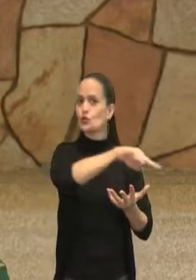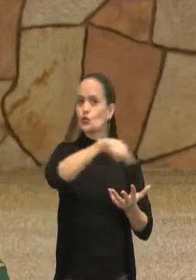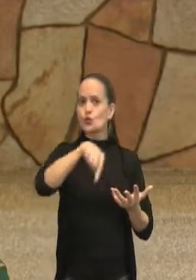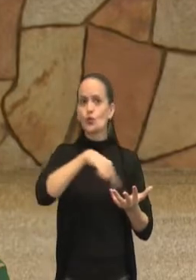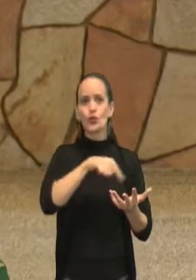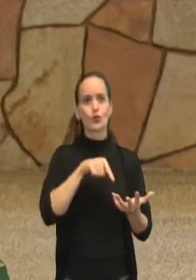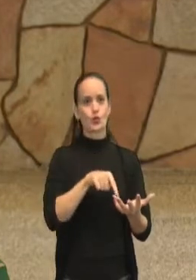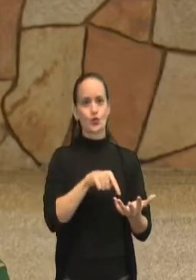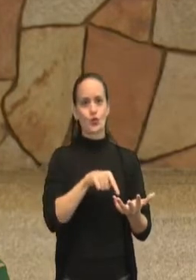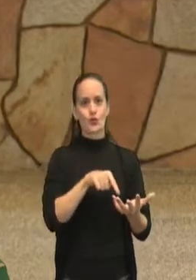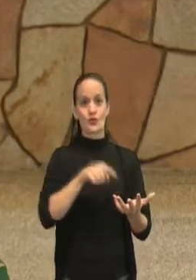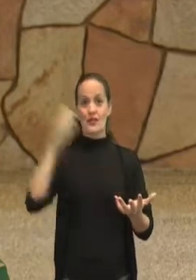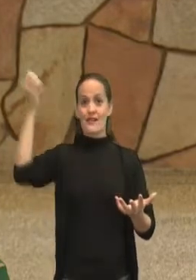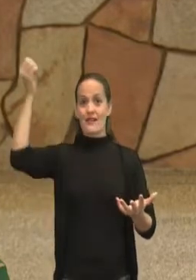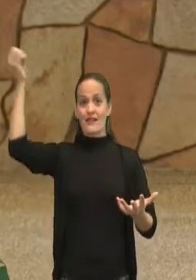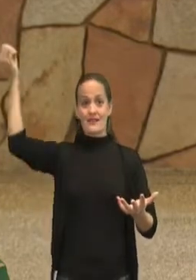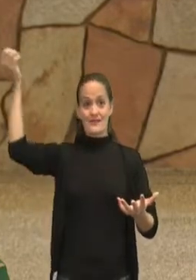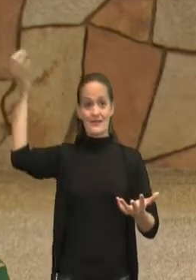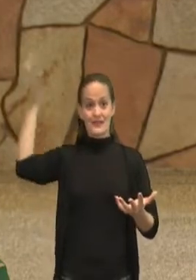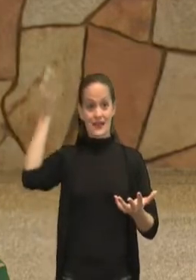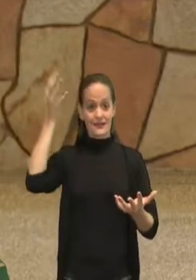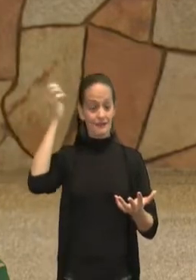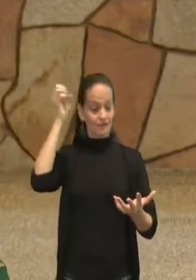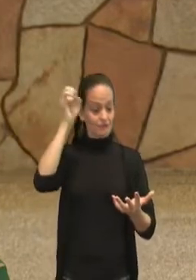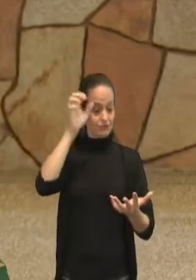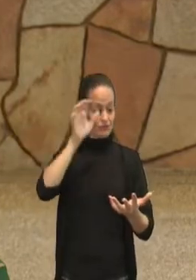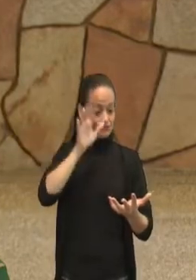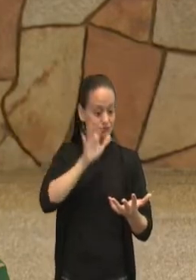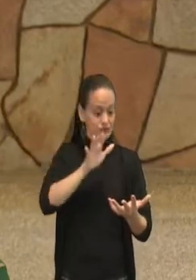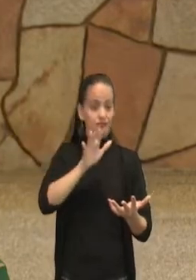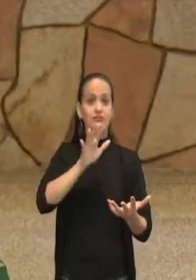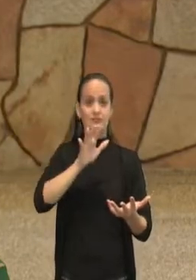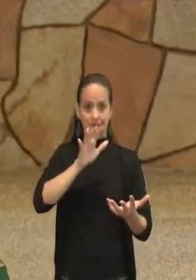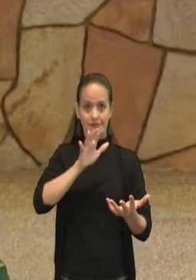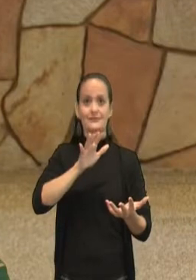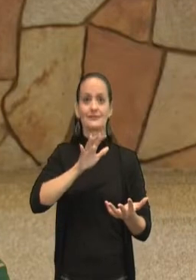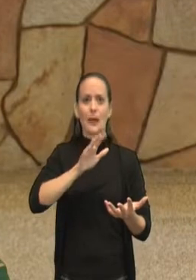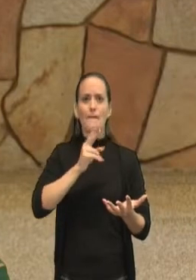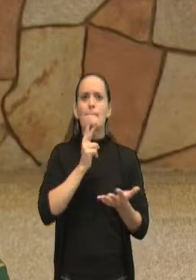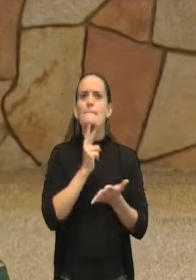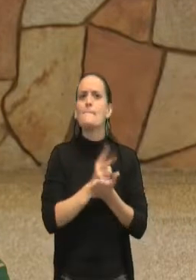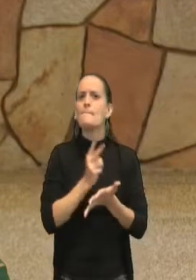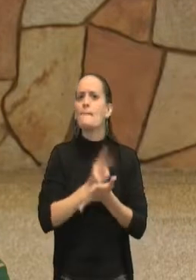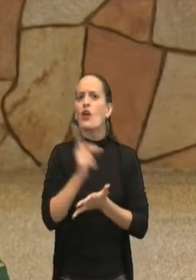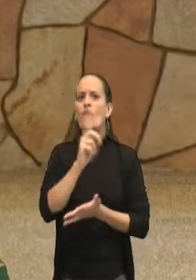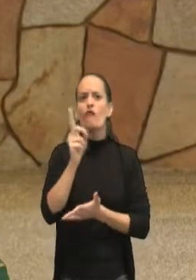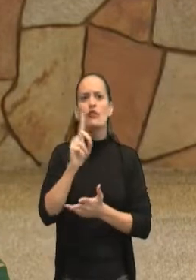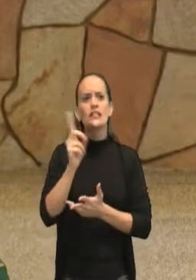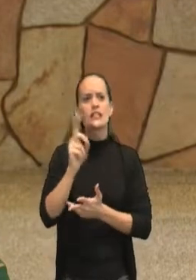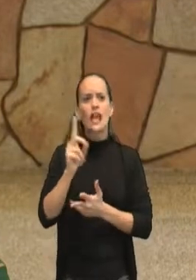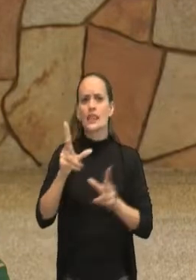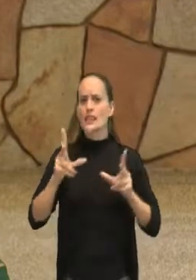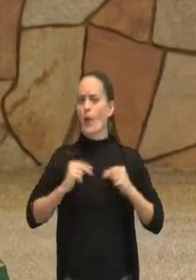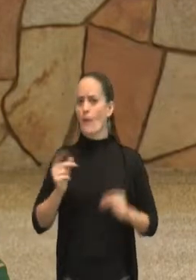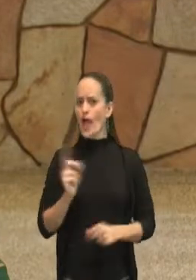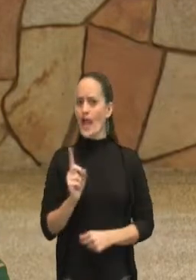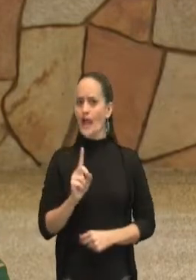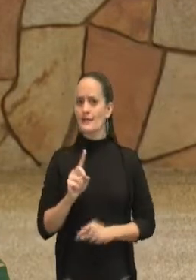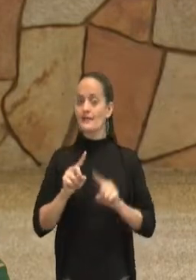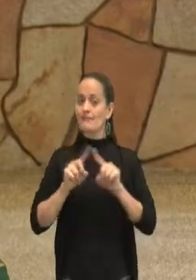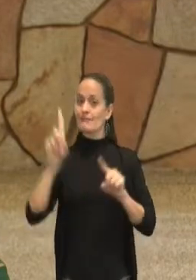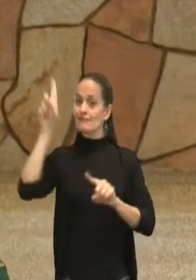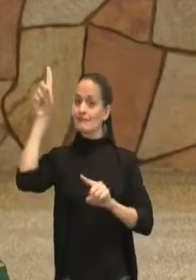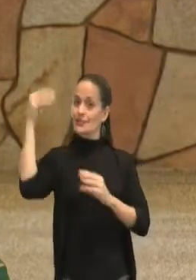A graça de Deus, o favor não merecido, a graça de Deus é